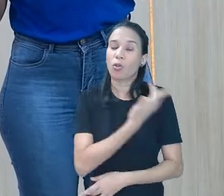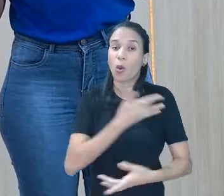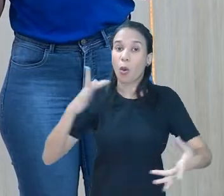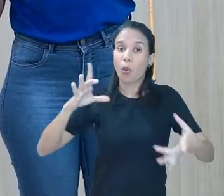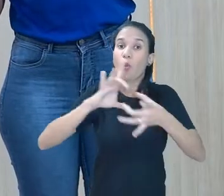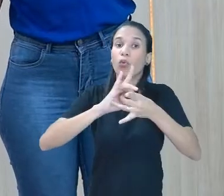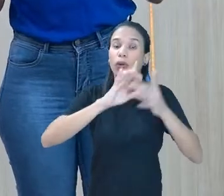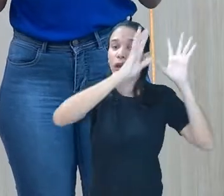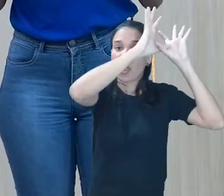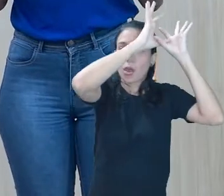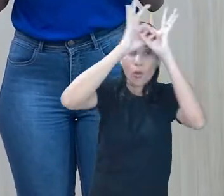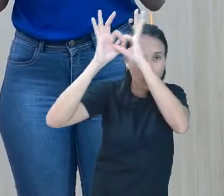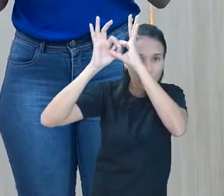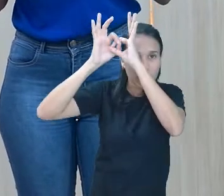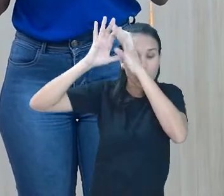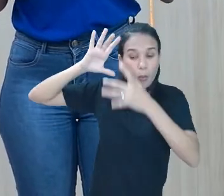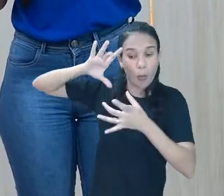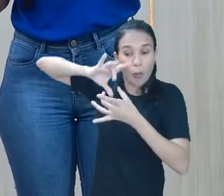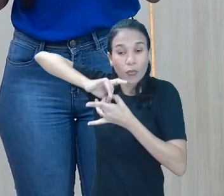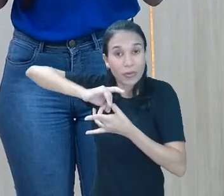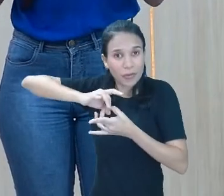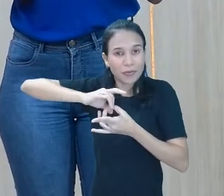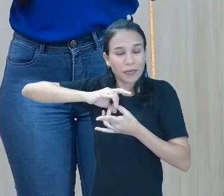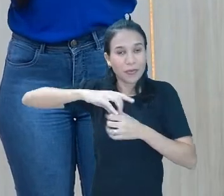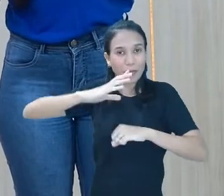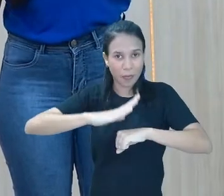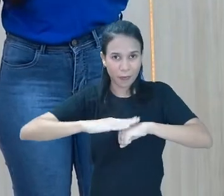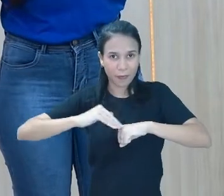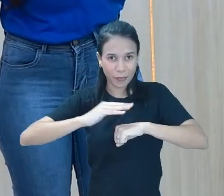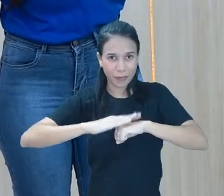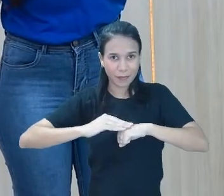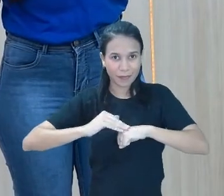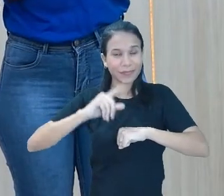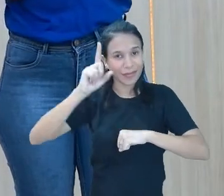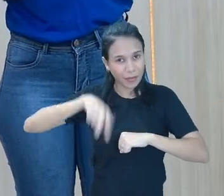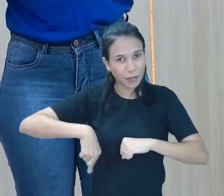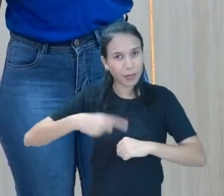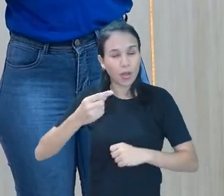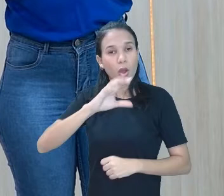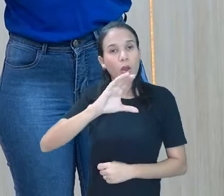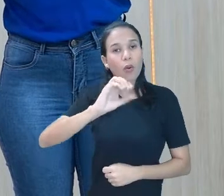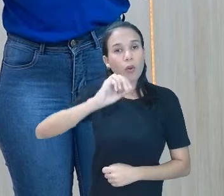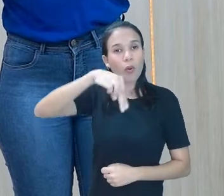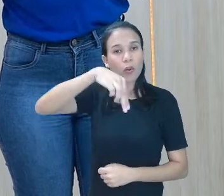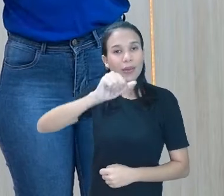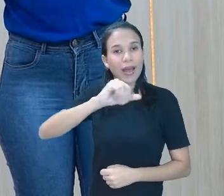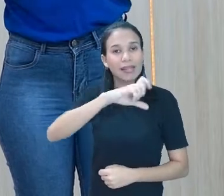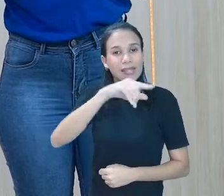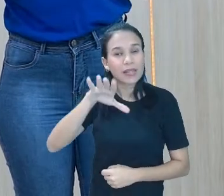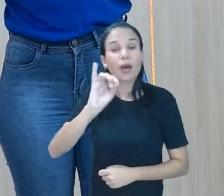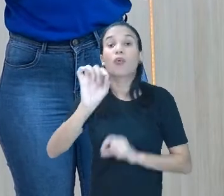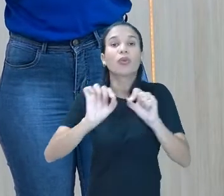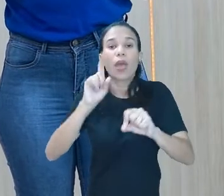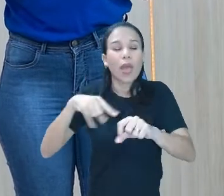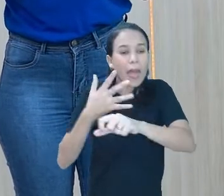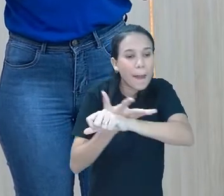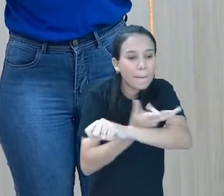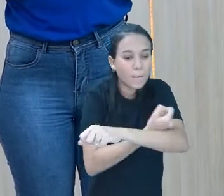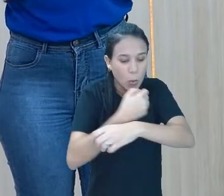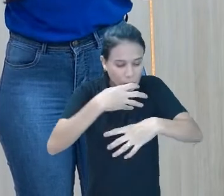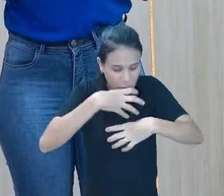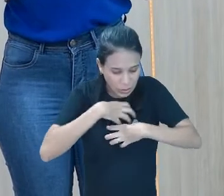atrelando cognição e afeto, né? Cognição e conação, né? Conação enquanto emoções,